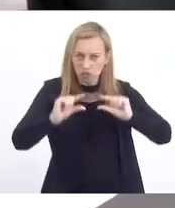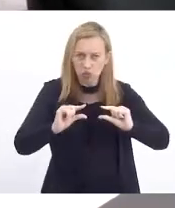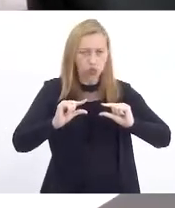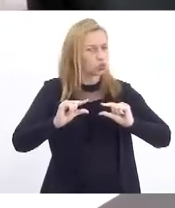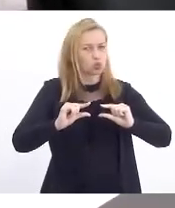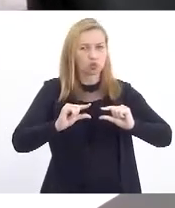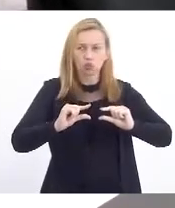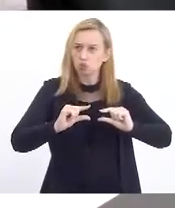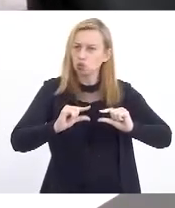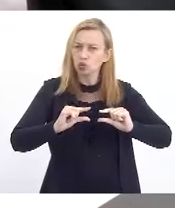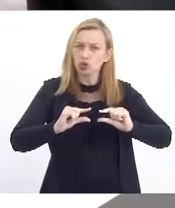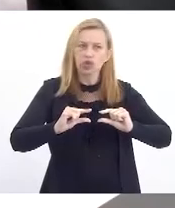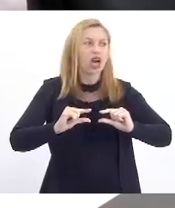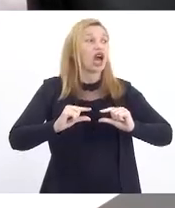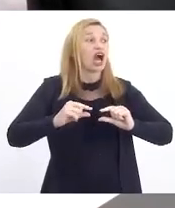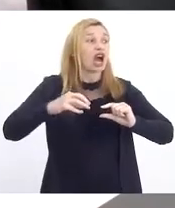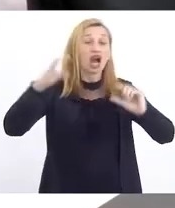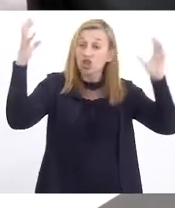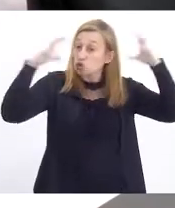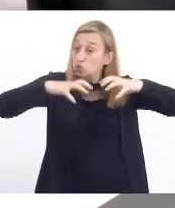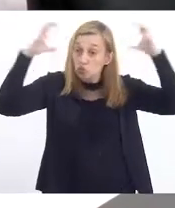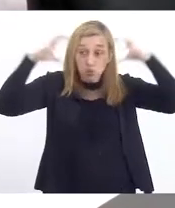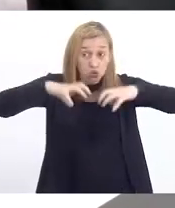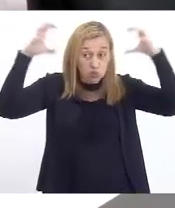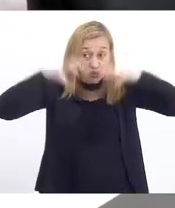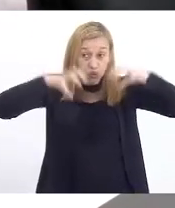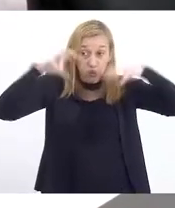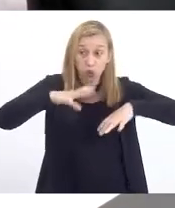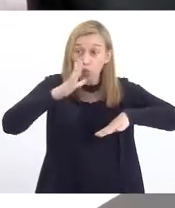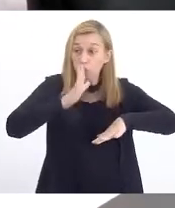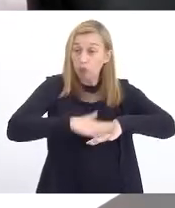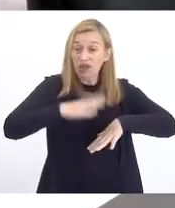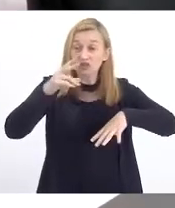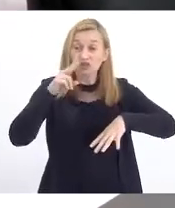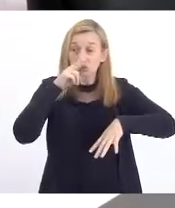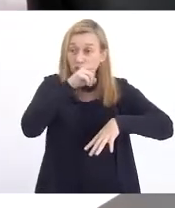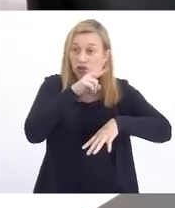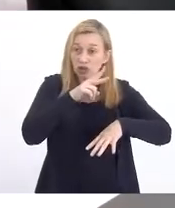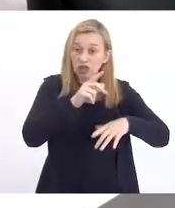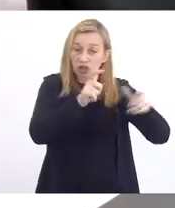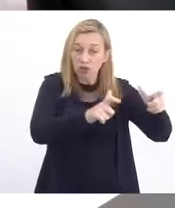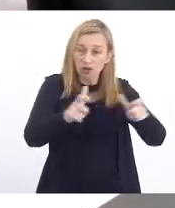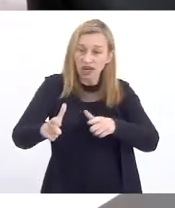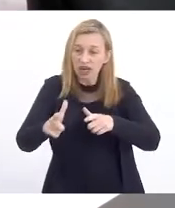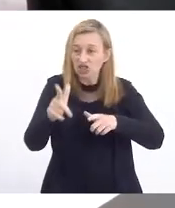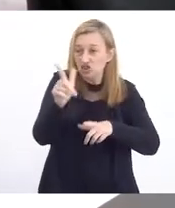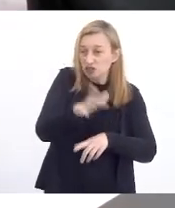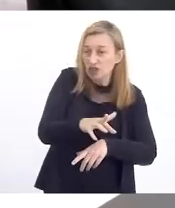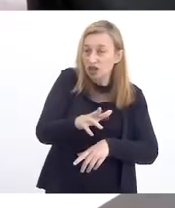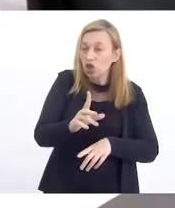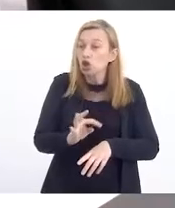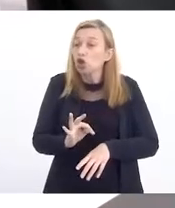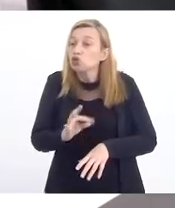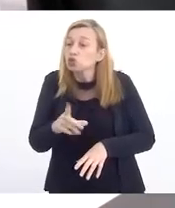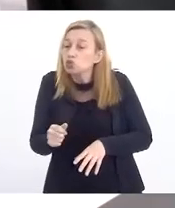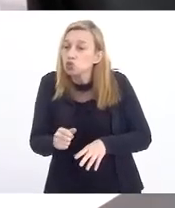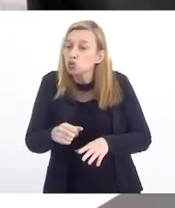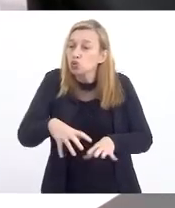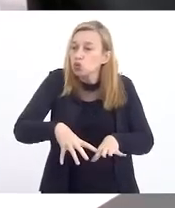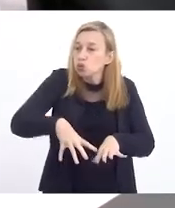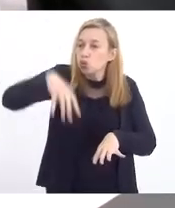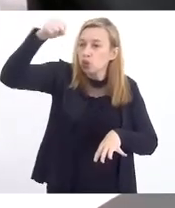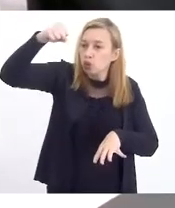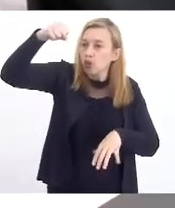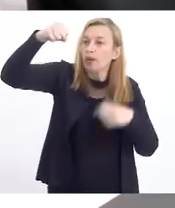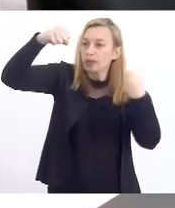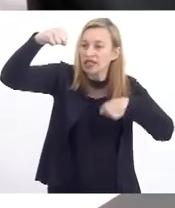vez vai cair com mais intensidade em lugares diferentes. Porque tudo que evapora tem que descer. Tudo que evapora tem que